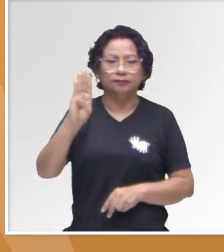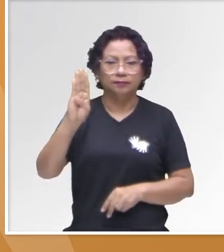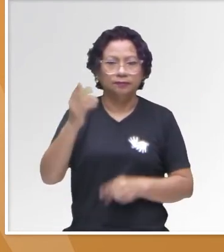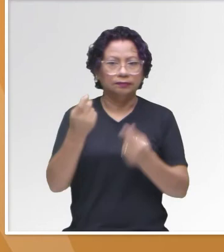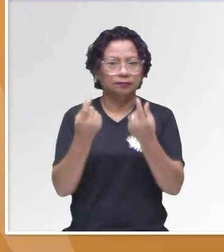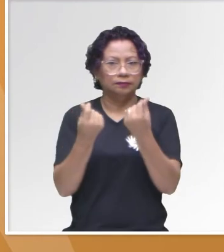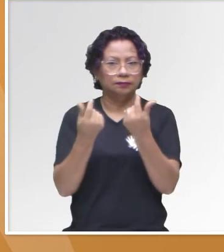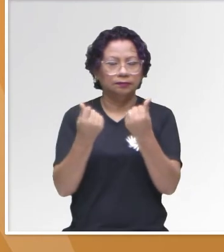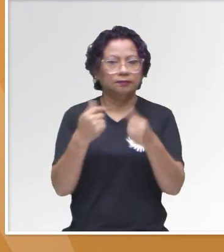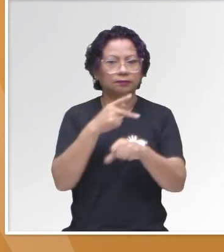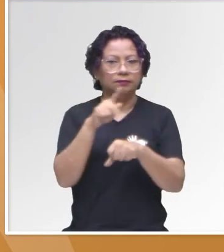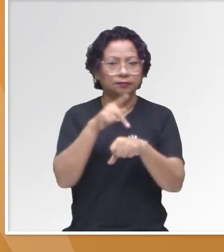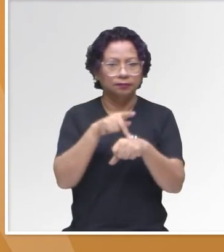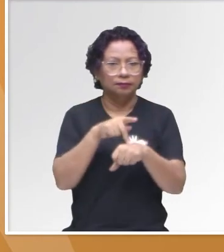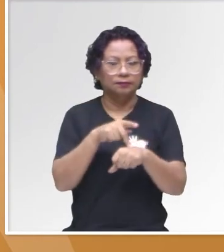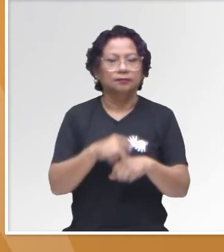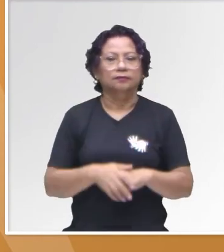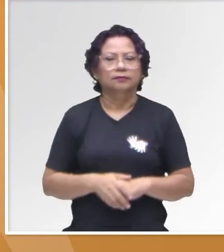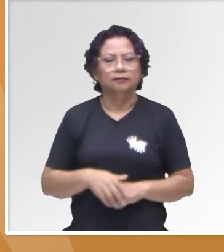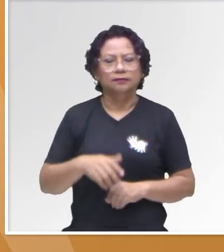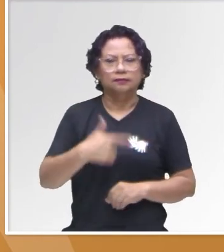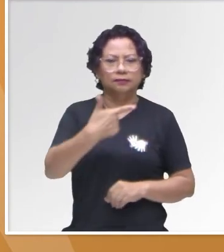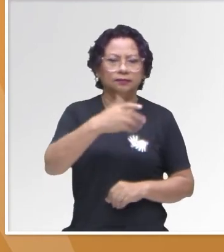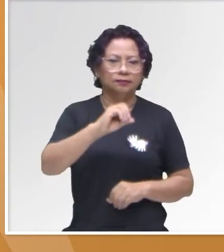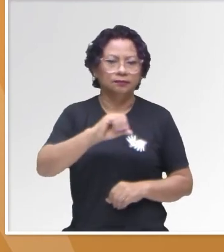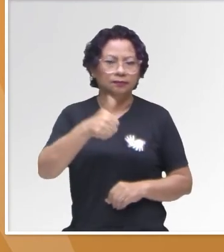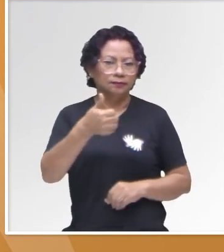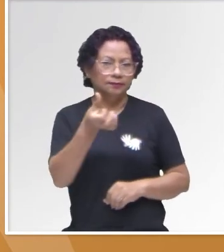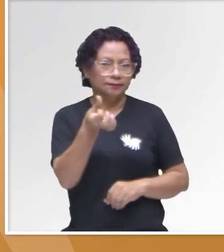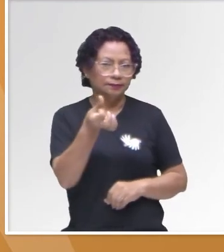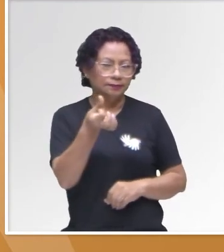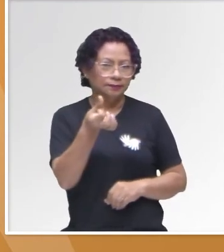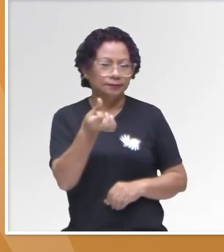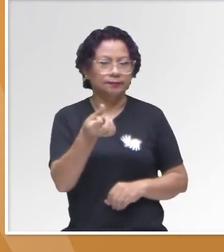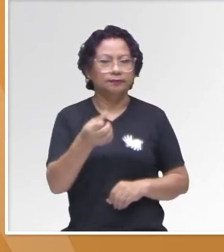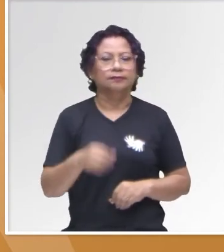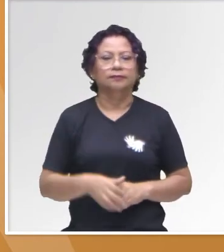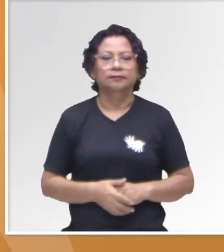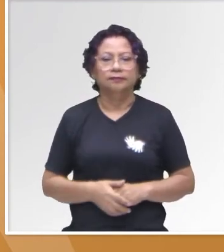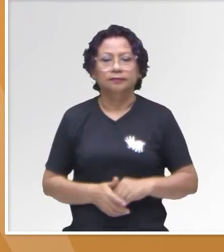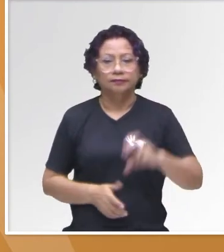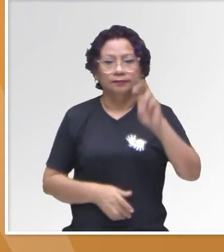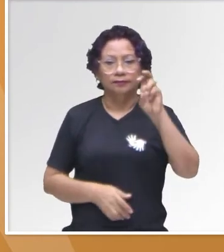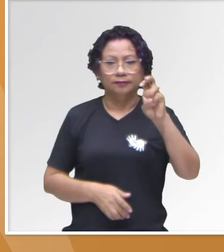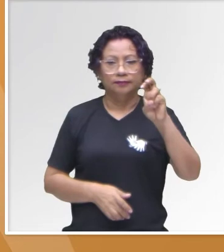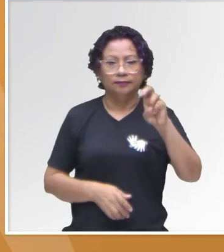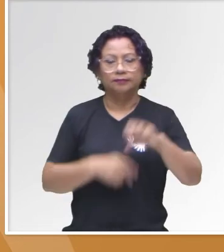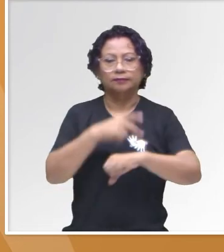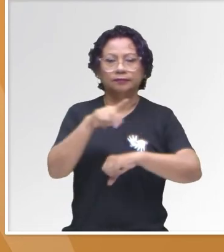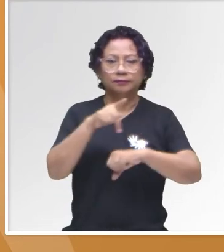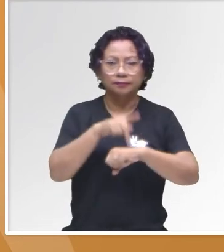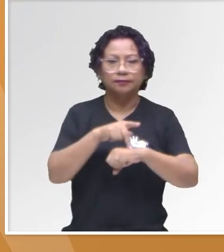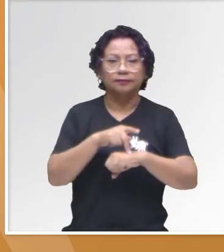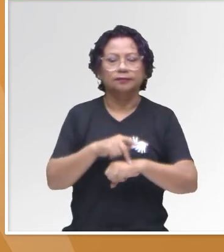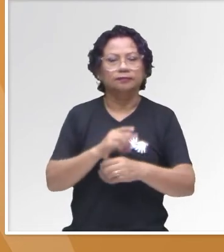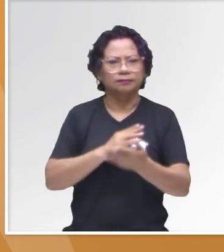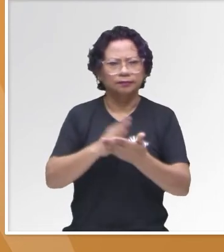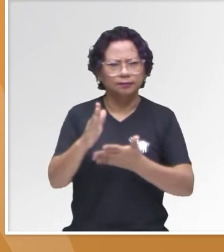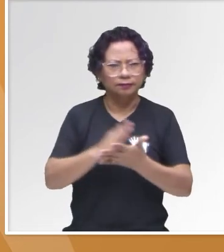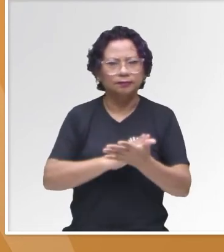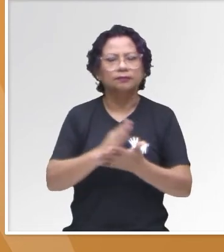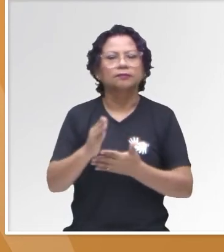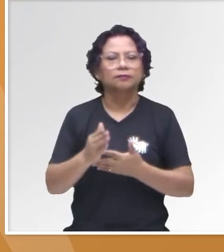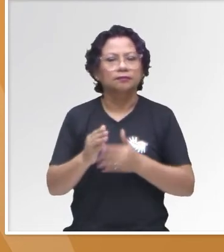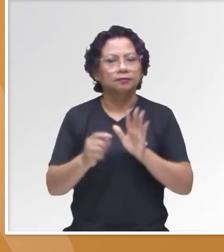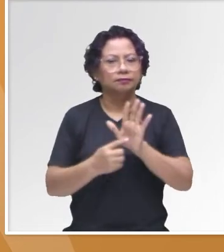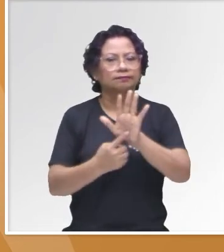Aqui a gente tem o PIB no ano de 2016, né? A gente tem aí alguns PIBs, apenas para a gente mostrar.